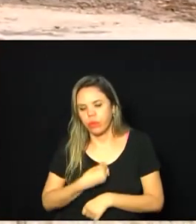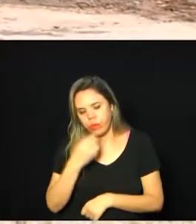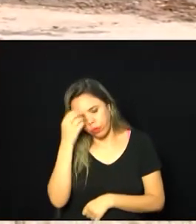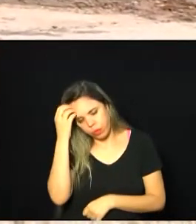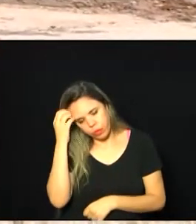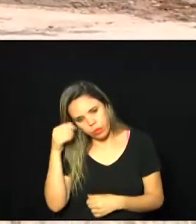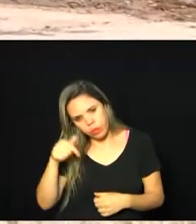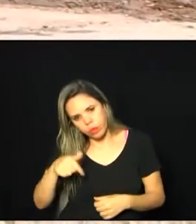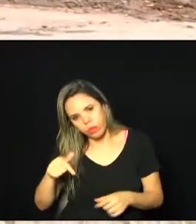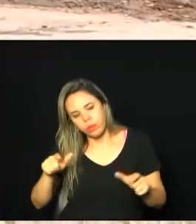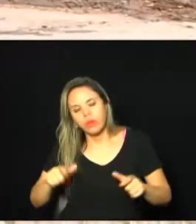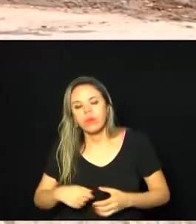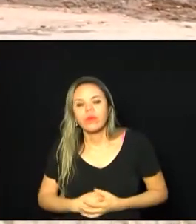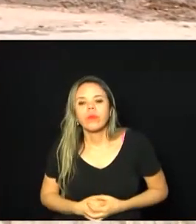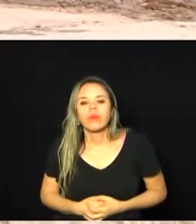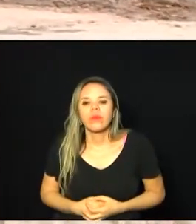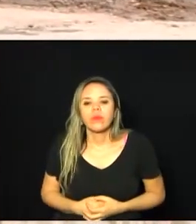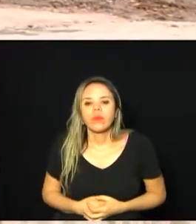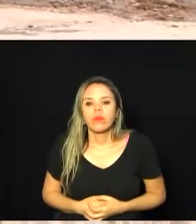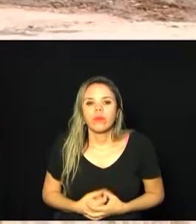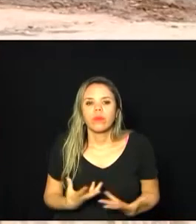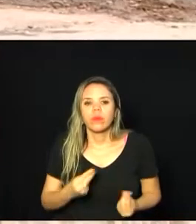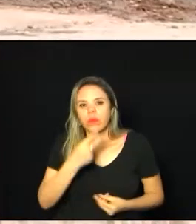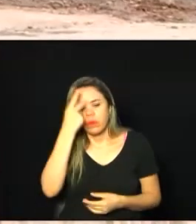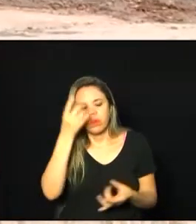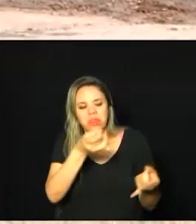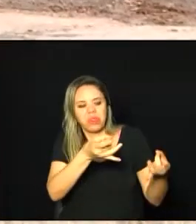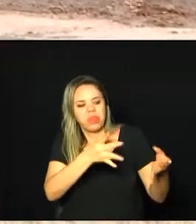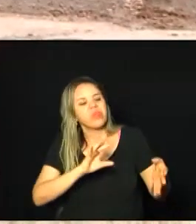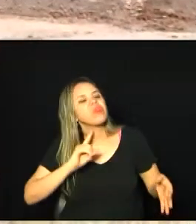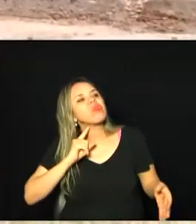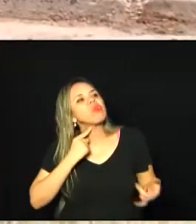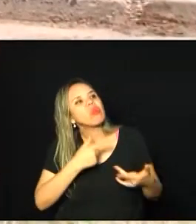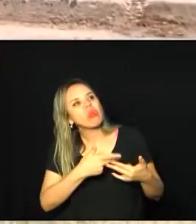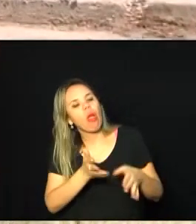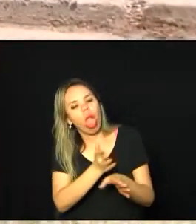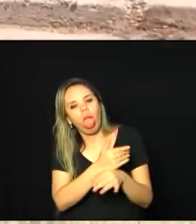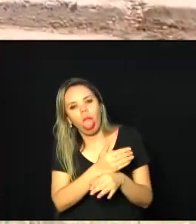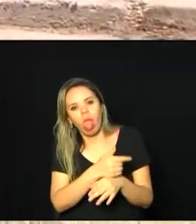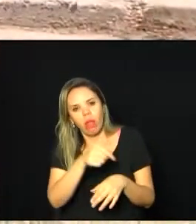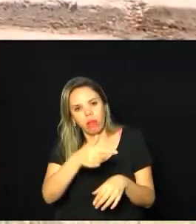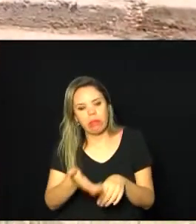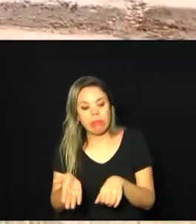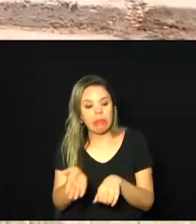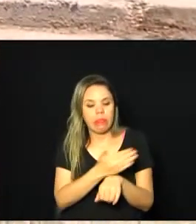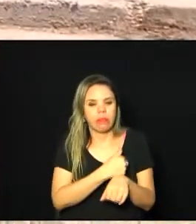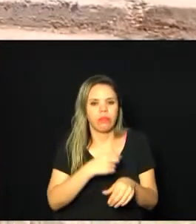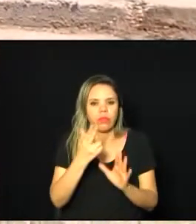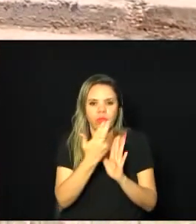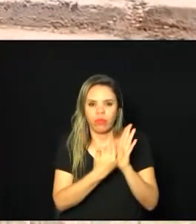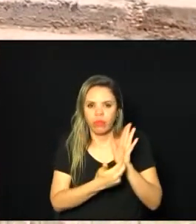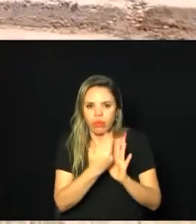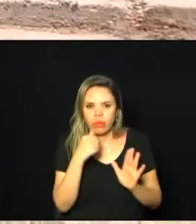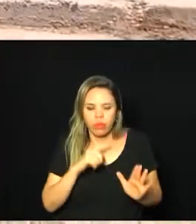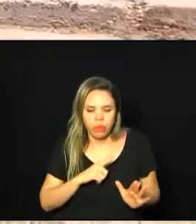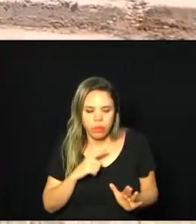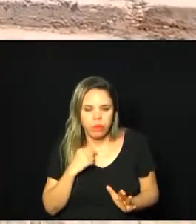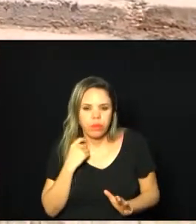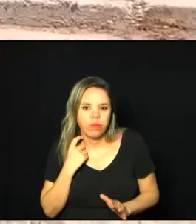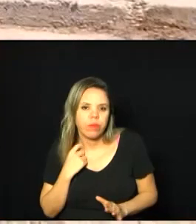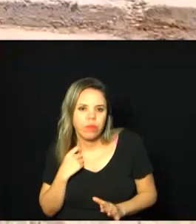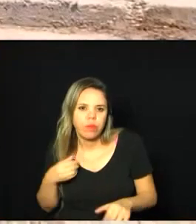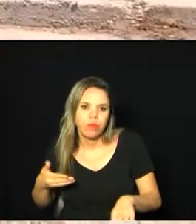Gabriel, aqui era um local em que muita gente jogava entulho. Aqui, antes dessa grafitagem, houve também, né,